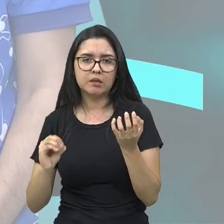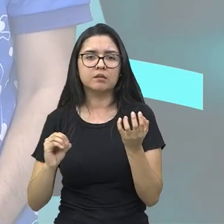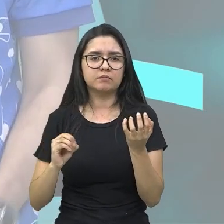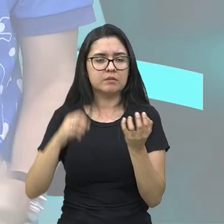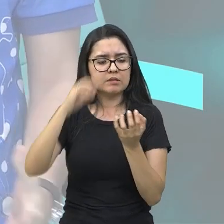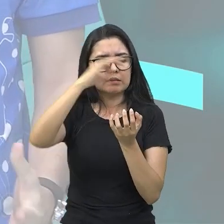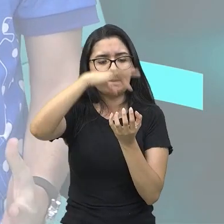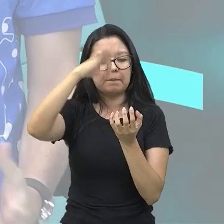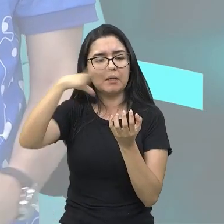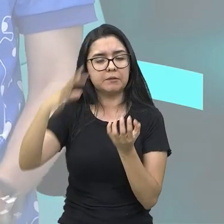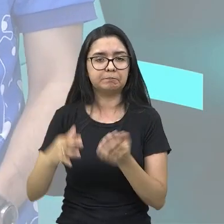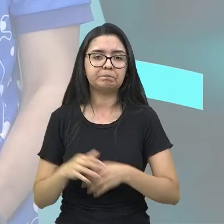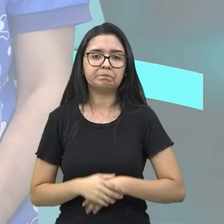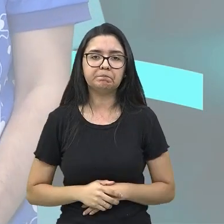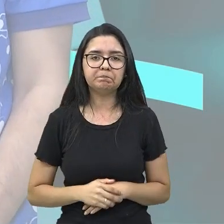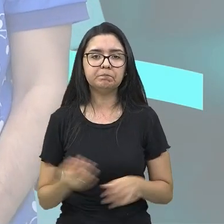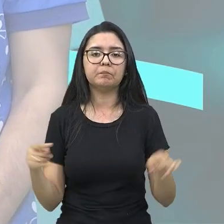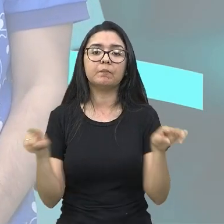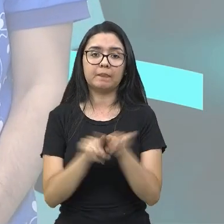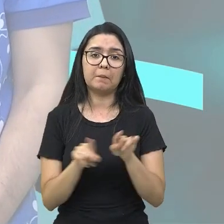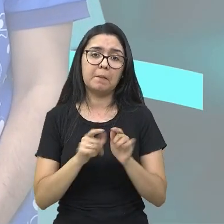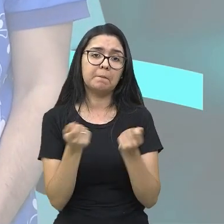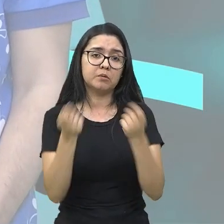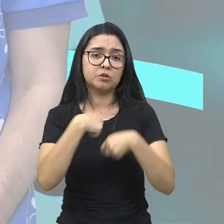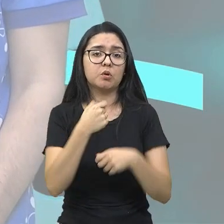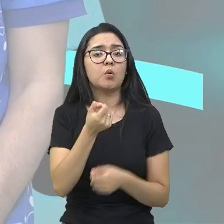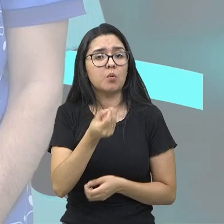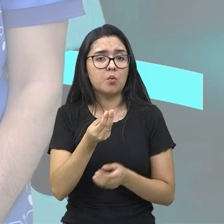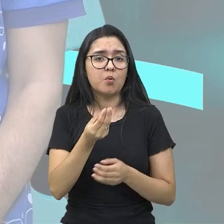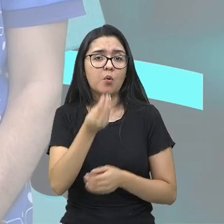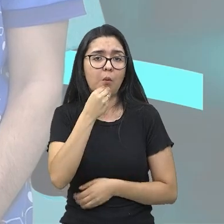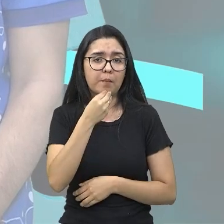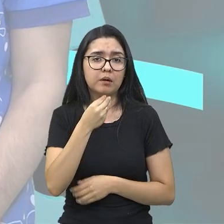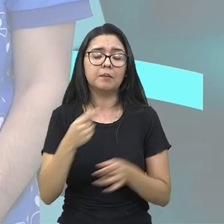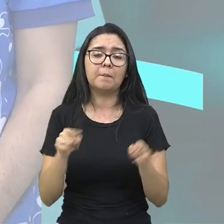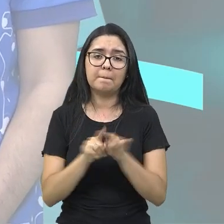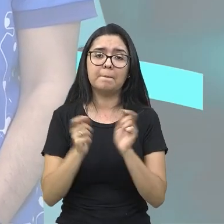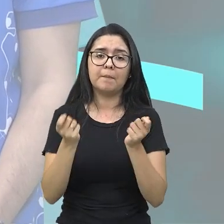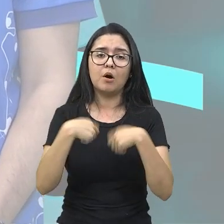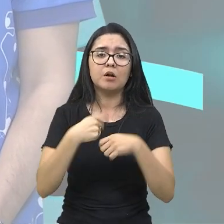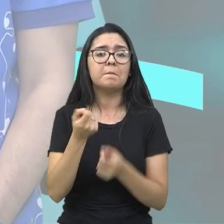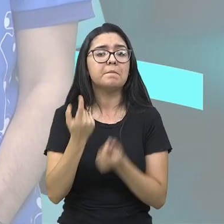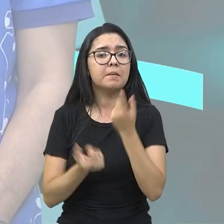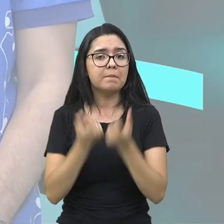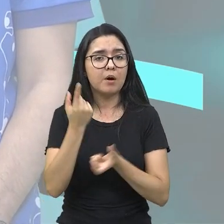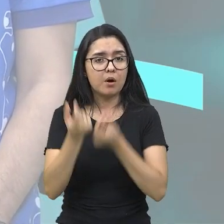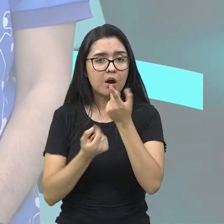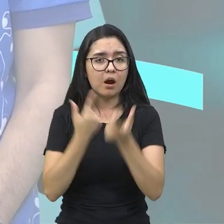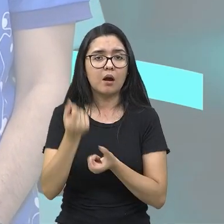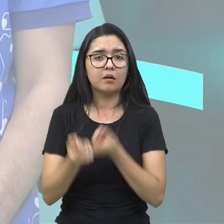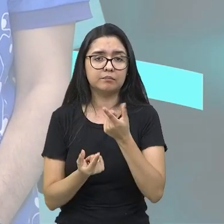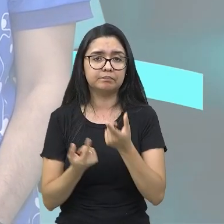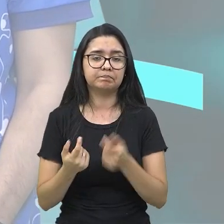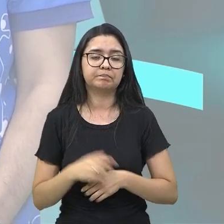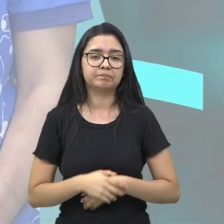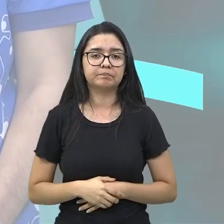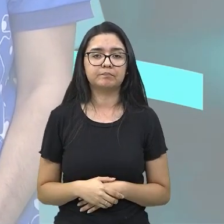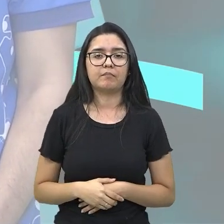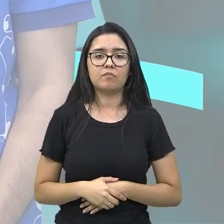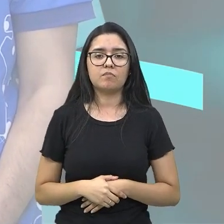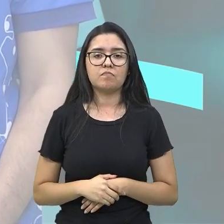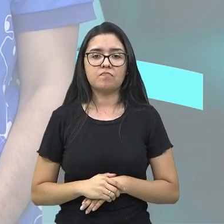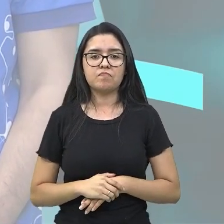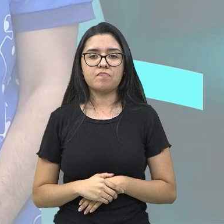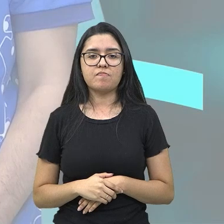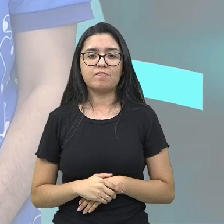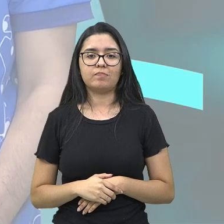E a semente também é comestível e você pode fazer pipoca da semente da Vitória Regia. Eu gostaria